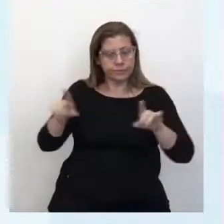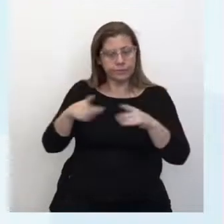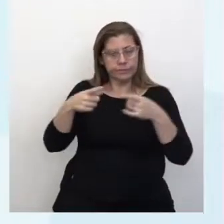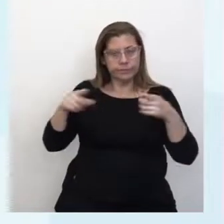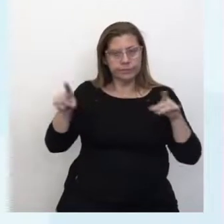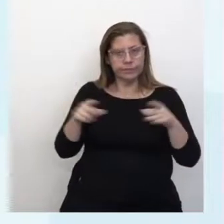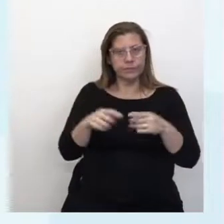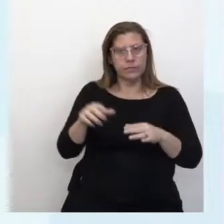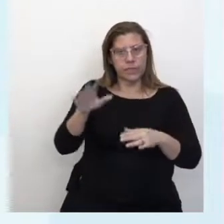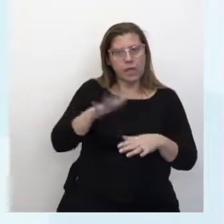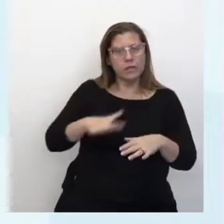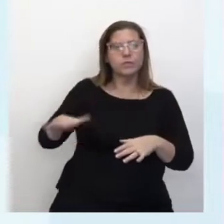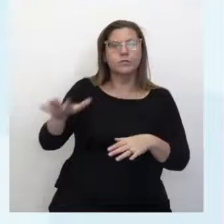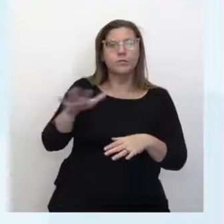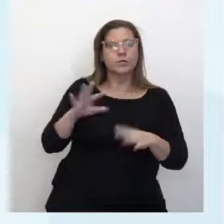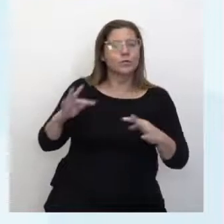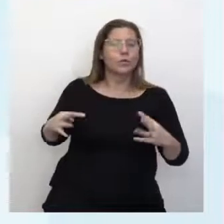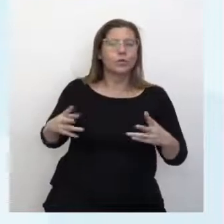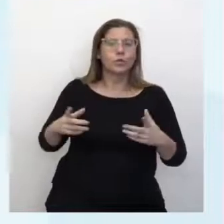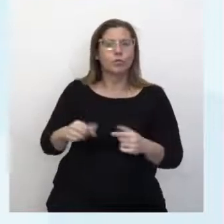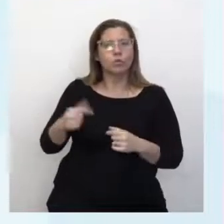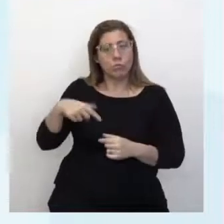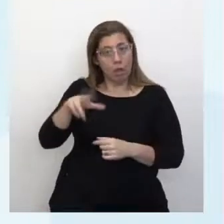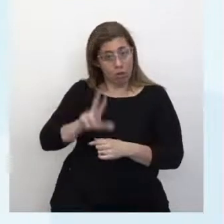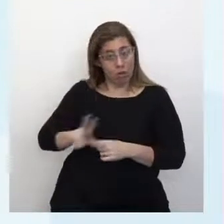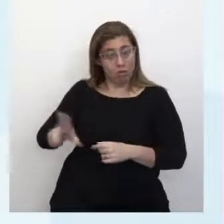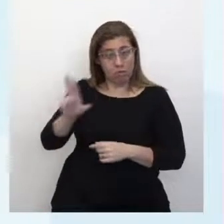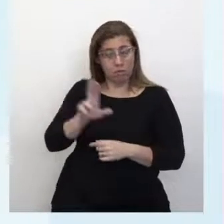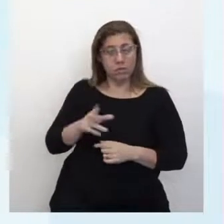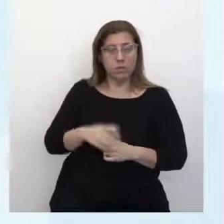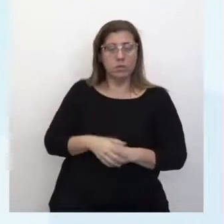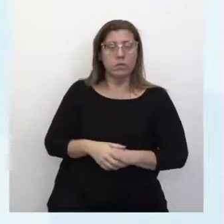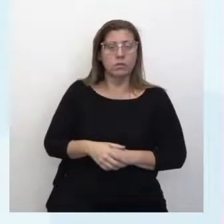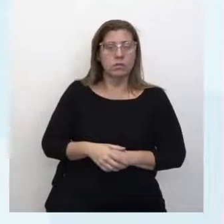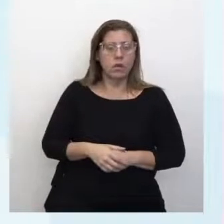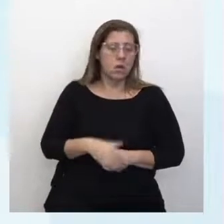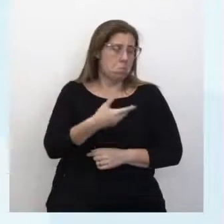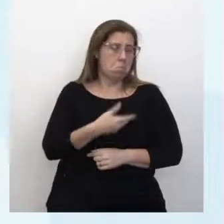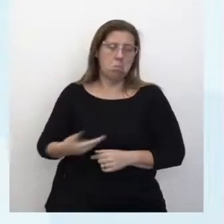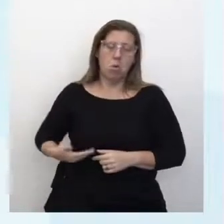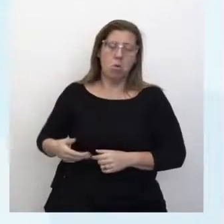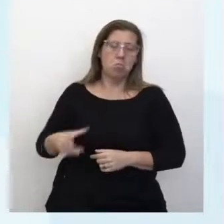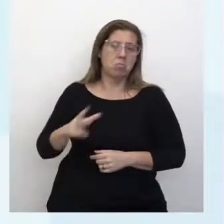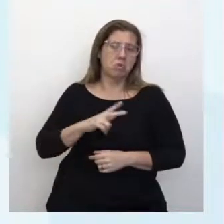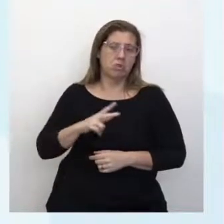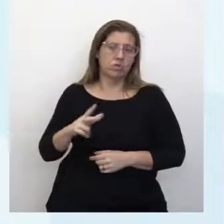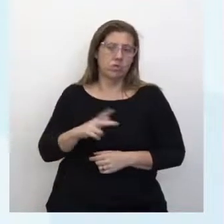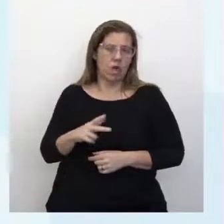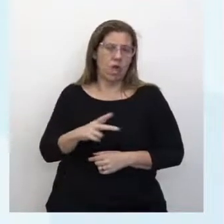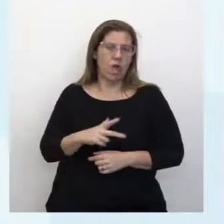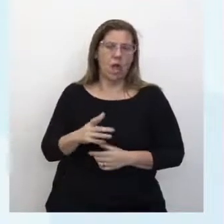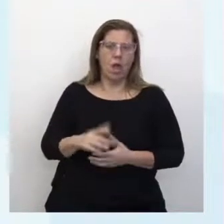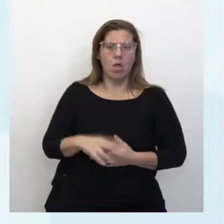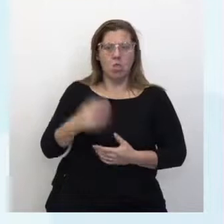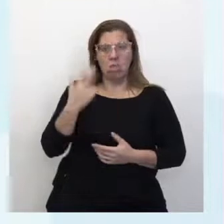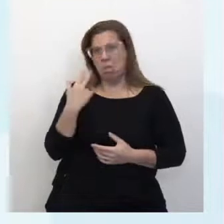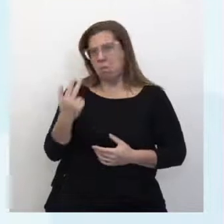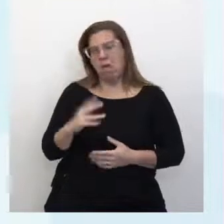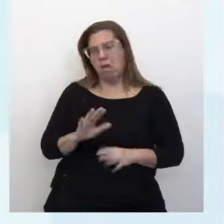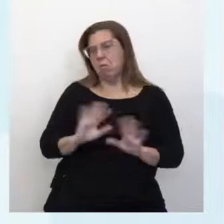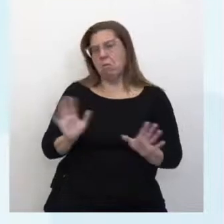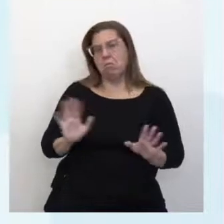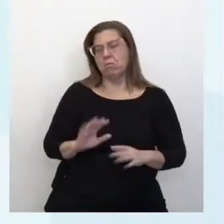Então, espaço expositivo é todo o espaço que eu utilizo, né, seja ele público, privado, convencional, não convencional,